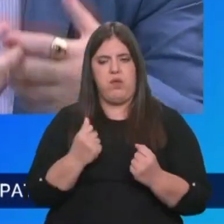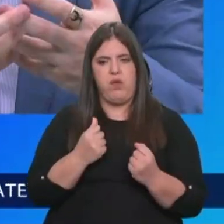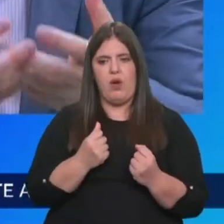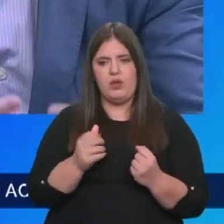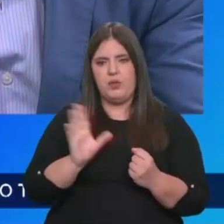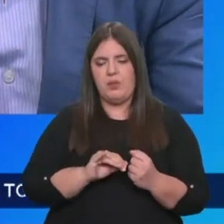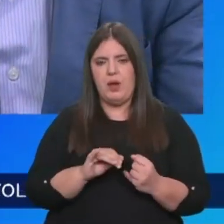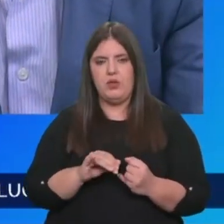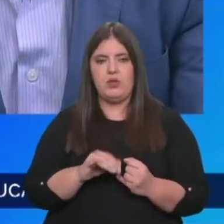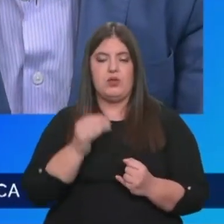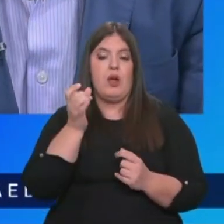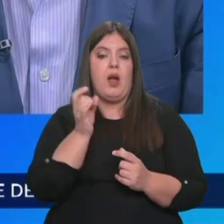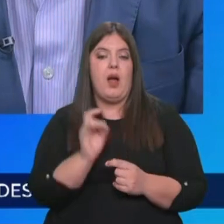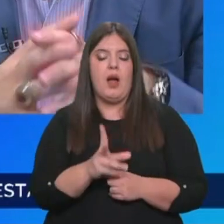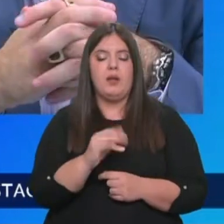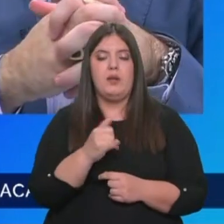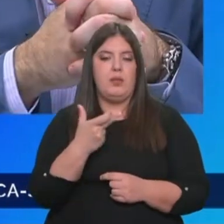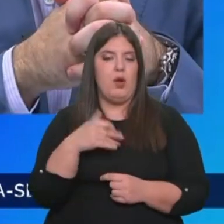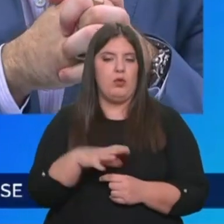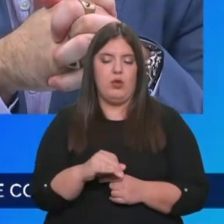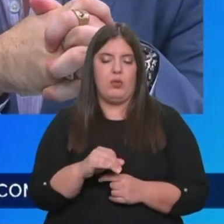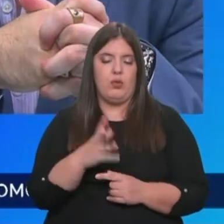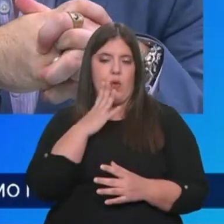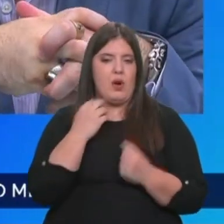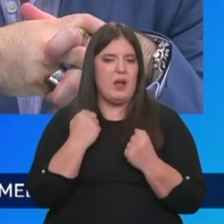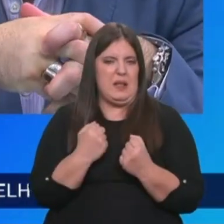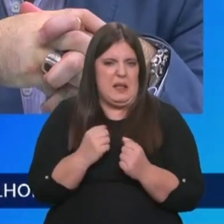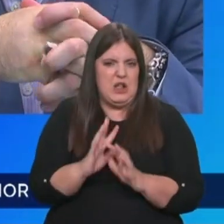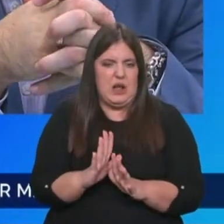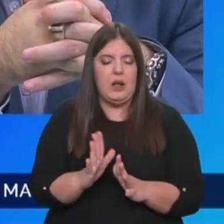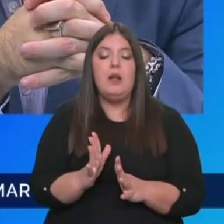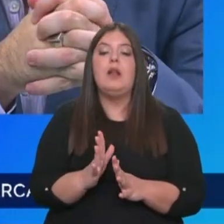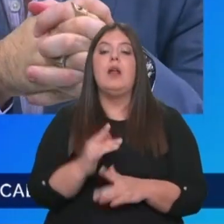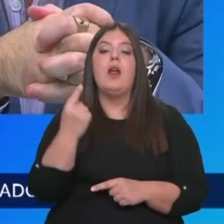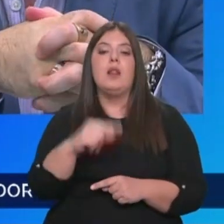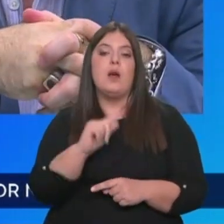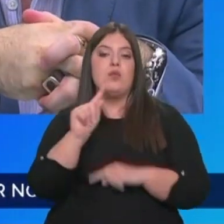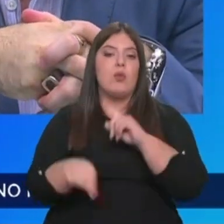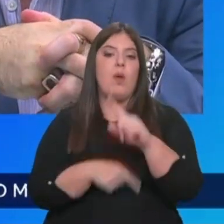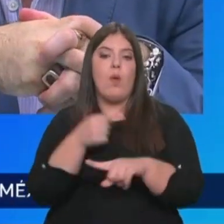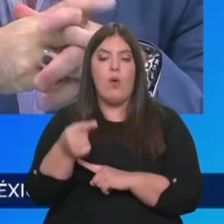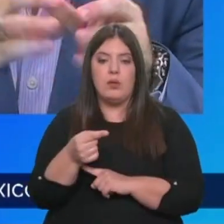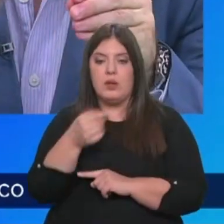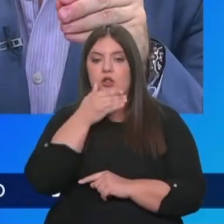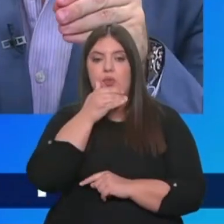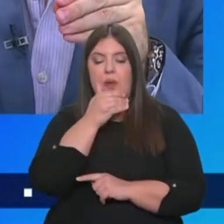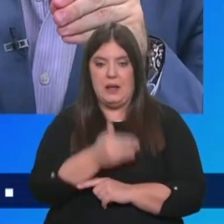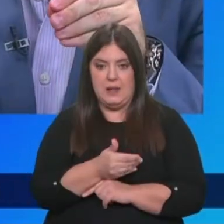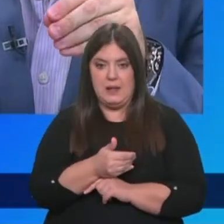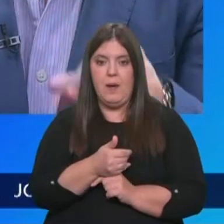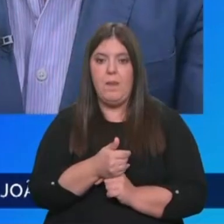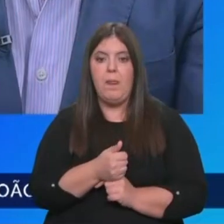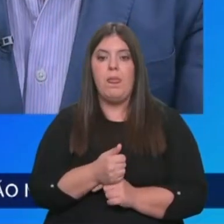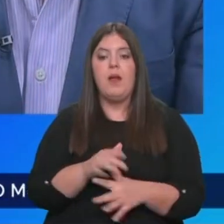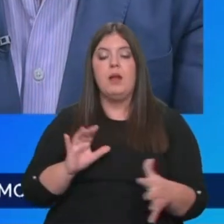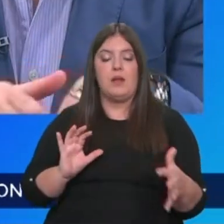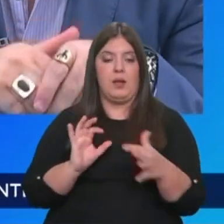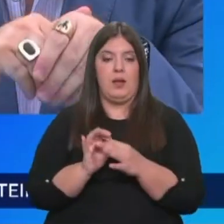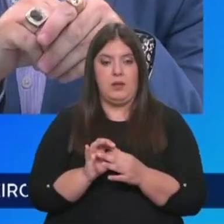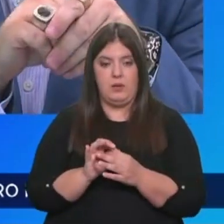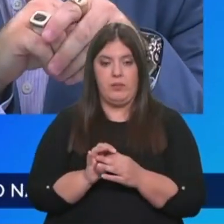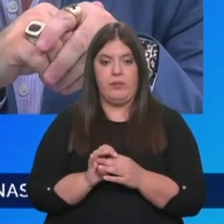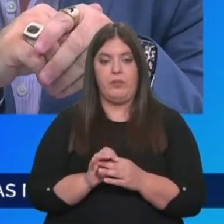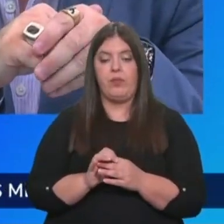mais resistentes aos nossos antibióticos. E agora temos aqui uma outra experiência que vai, a bordo da Estação